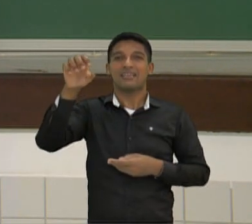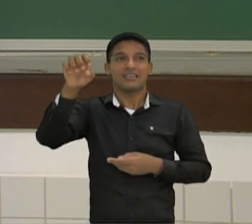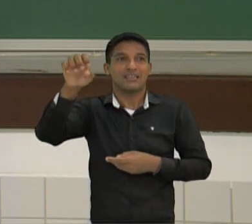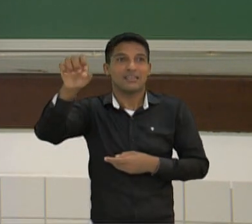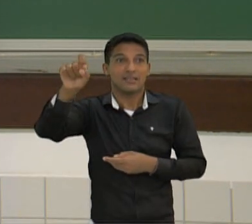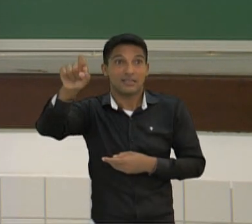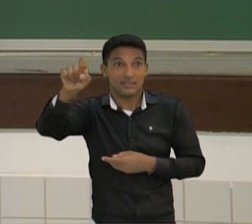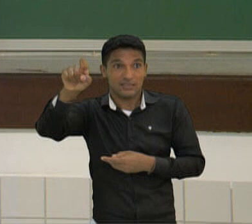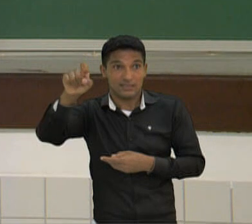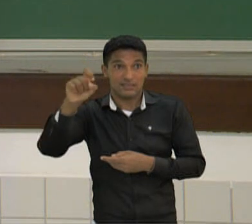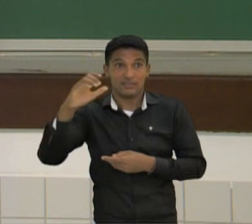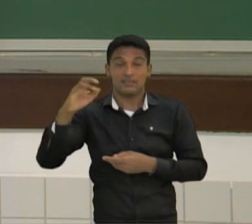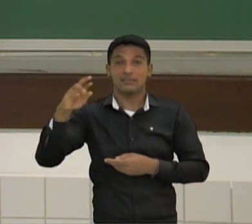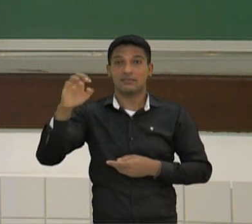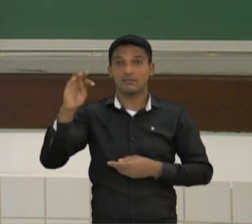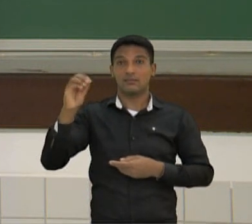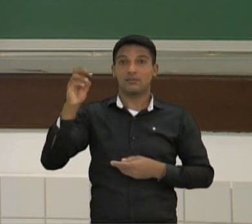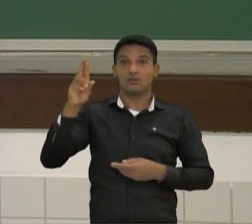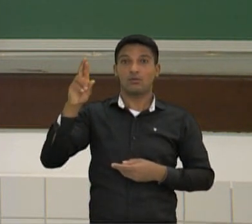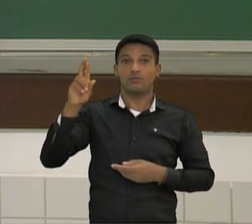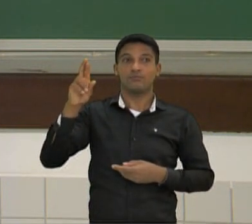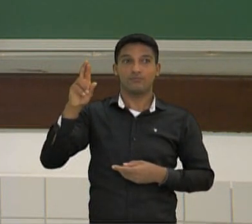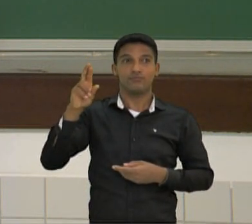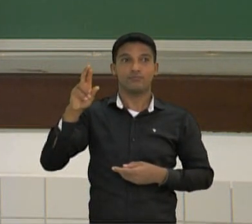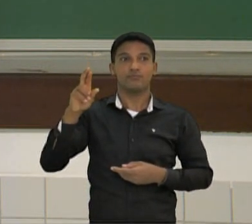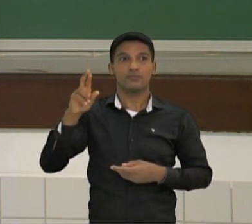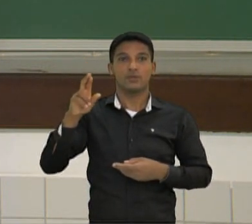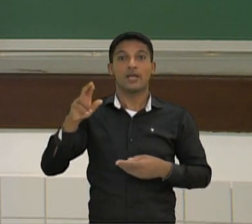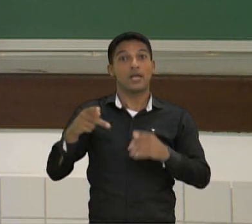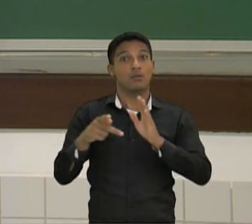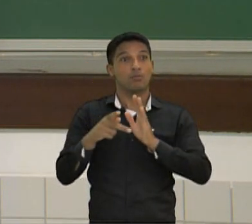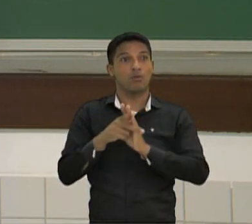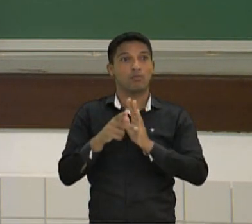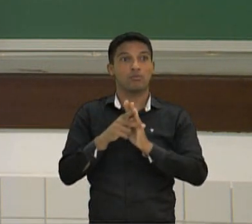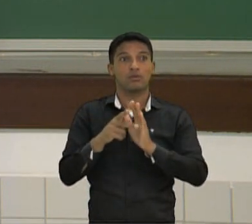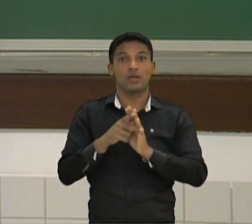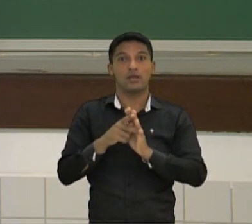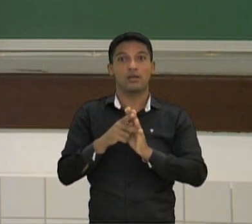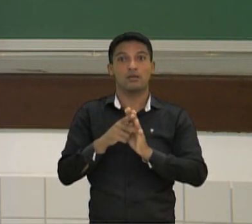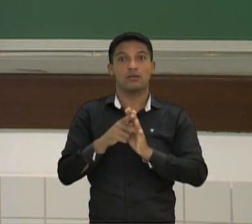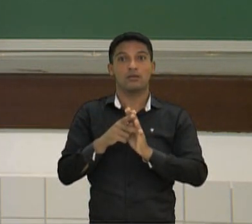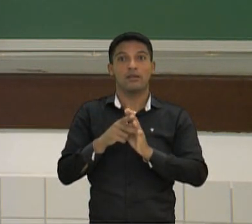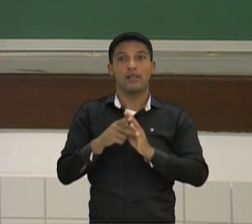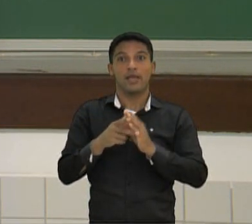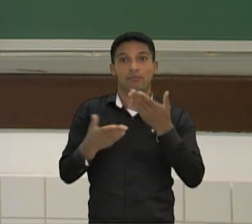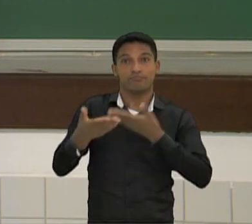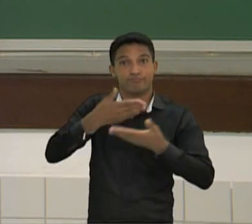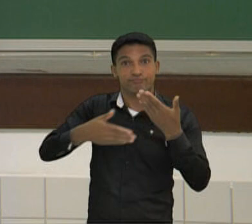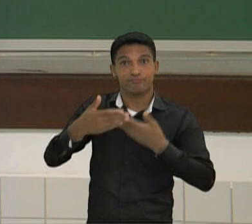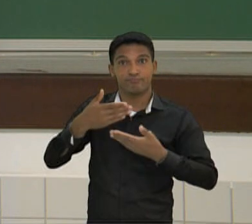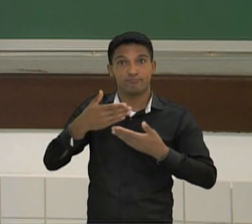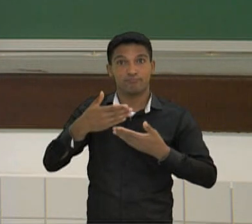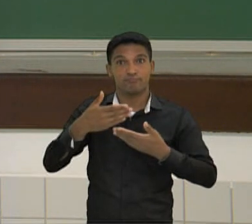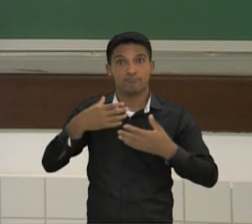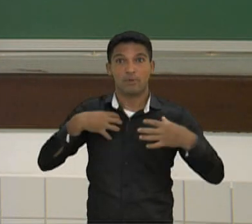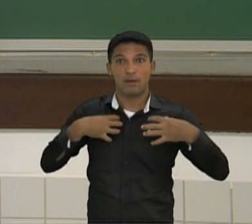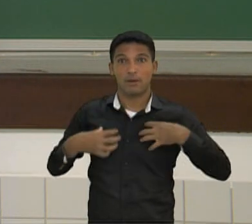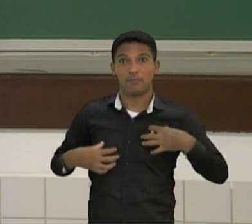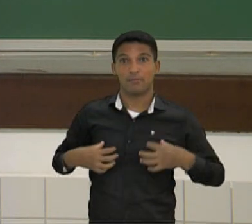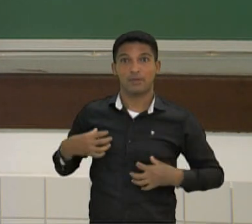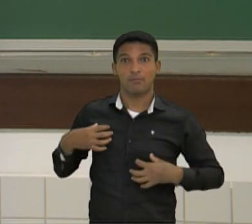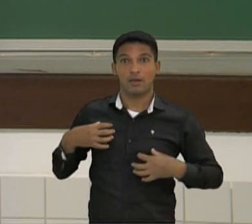Então, nós temos essas integrações aqui entre os principais sistemas do nosso corpo. Óbvio, nós vamos trabalhar outros sistemas, vamos descobrir quem que faz toda